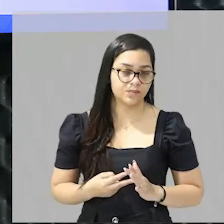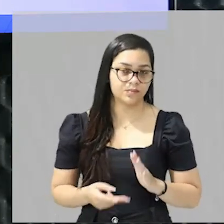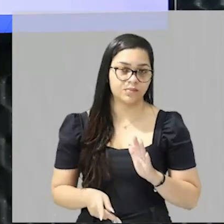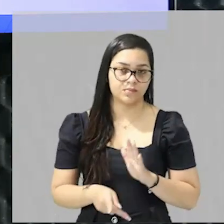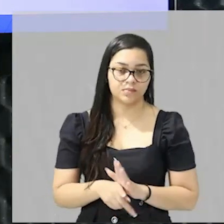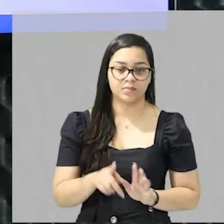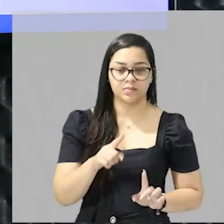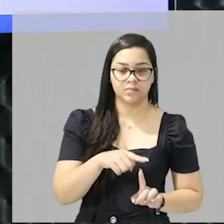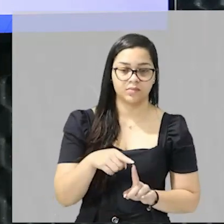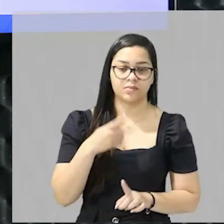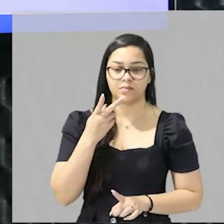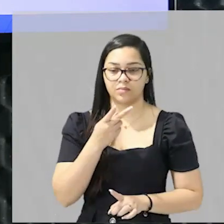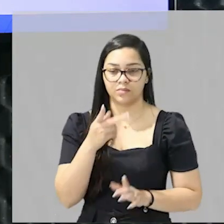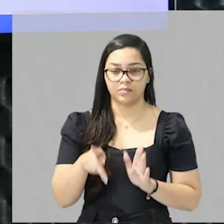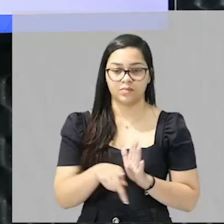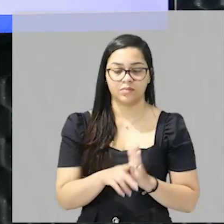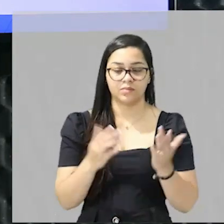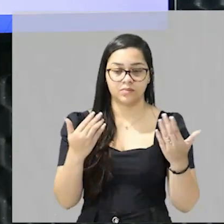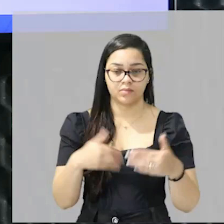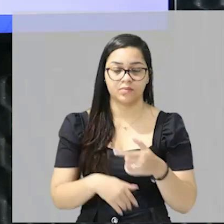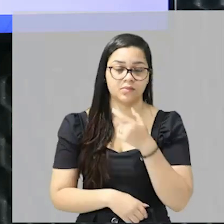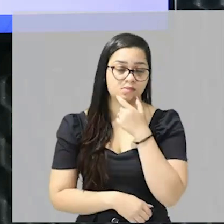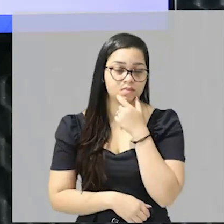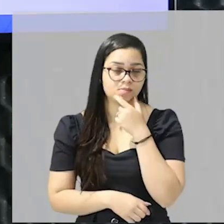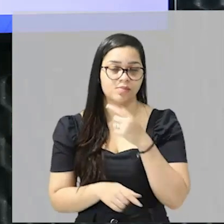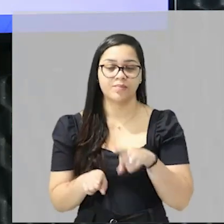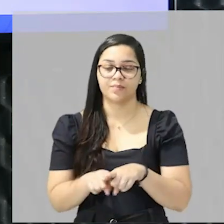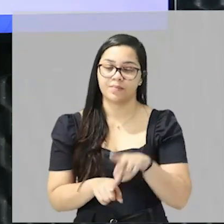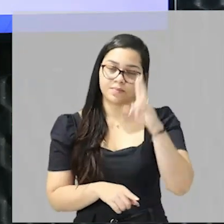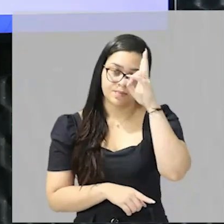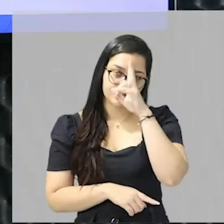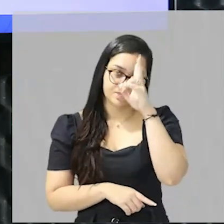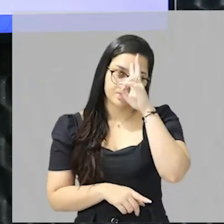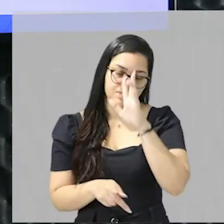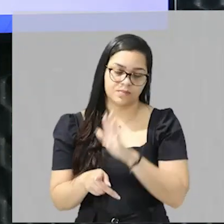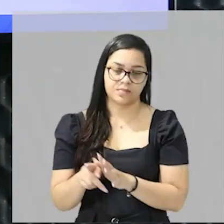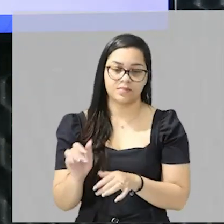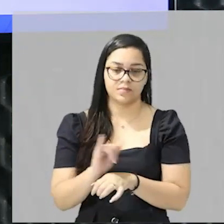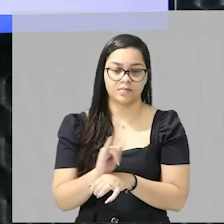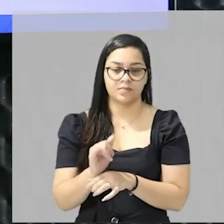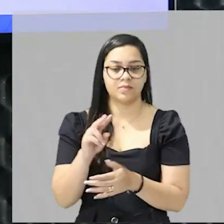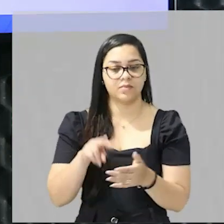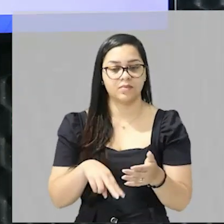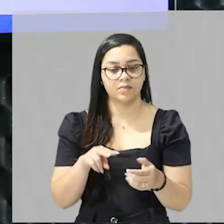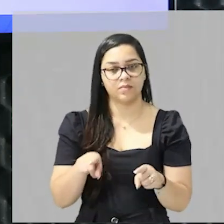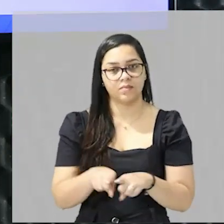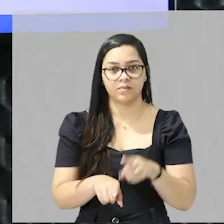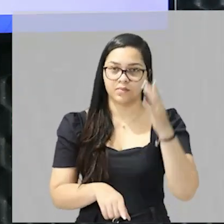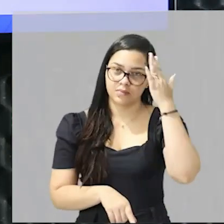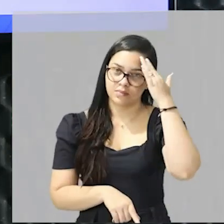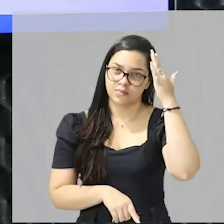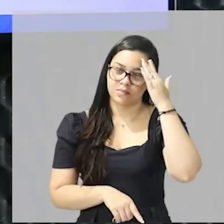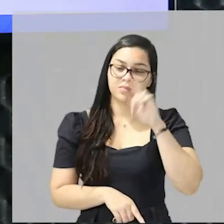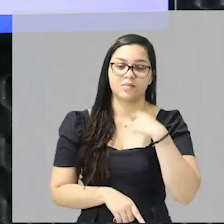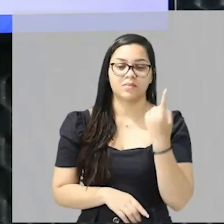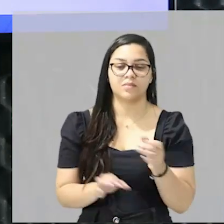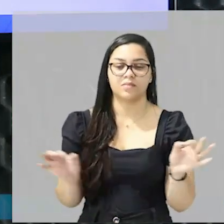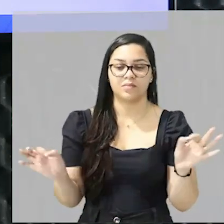texto citado nas provas de inglês, lembrando sempre das estratégias de leitura e da interpretação. Nós ficamos